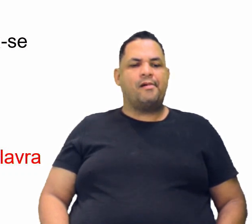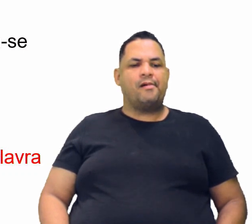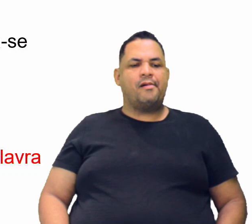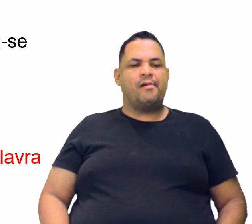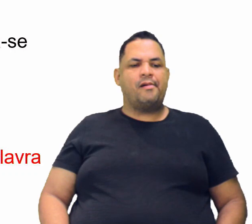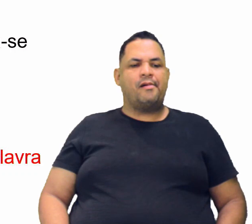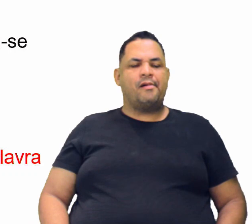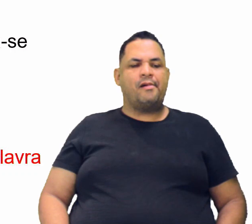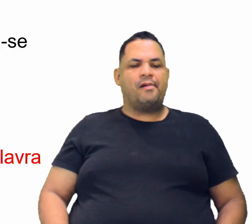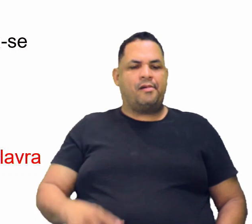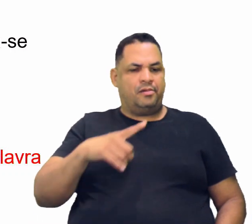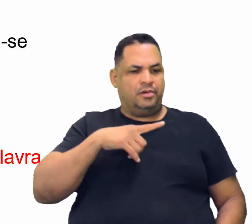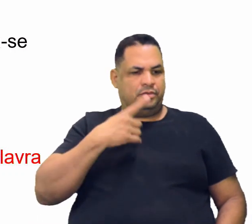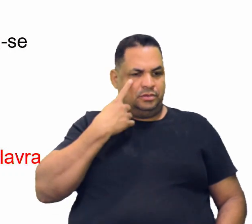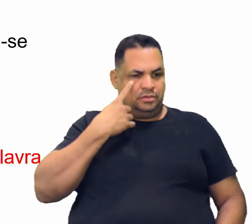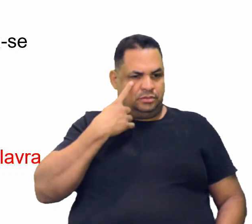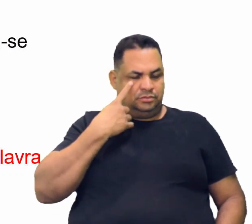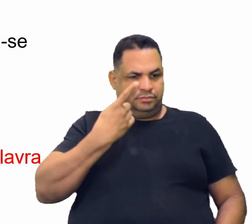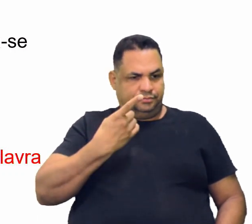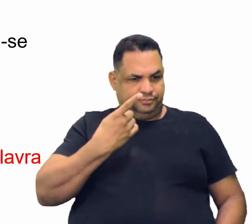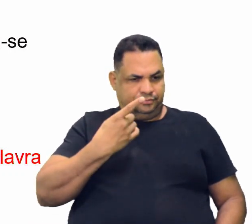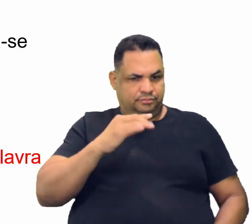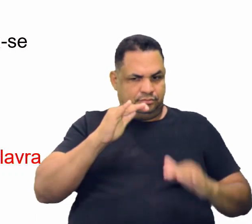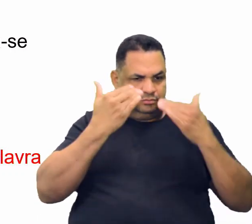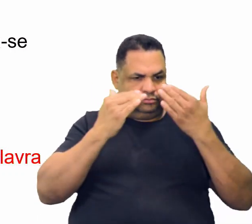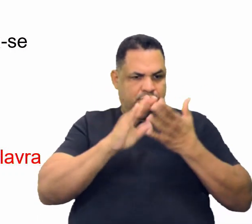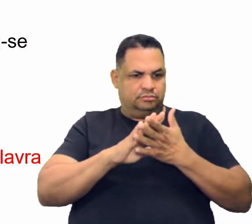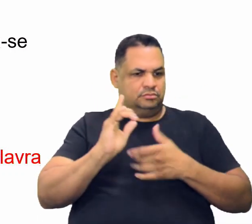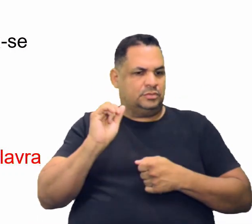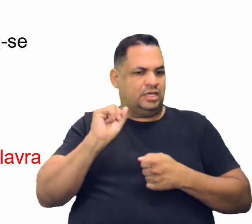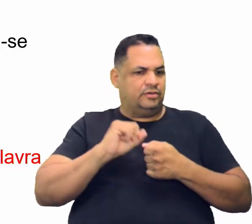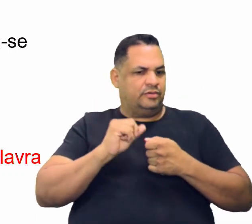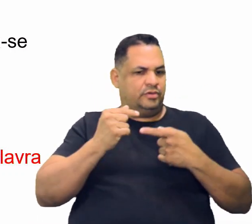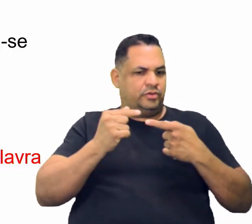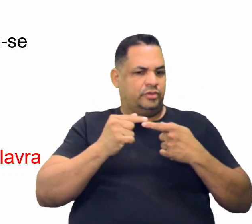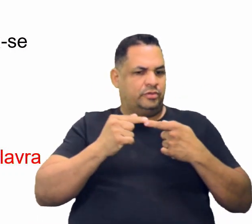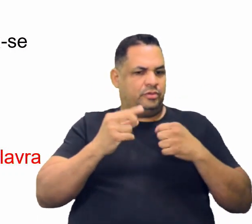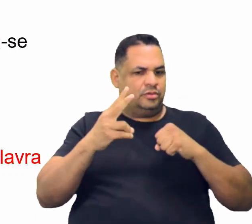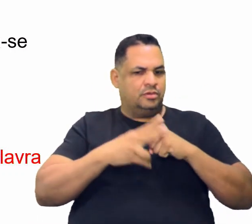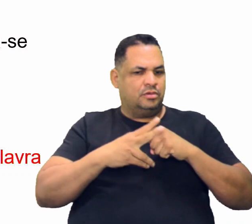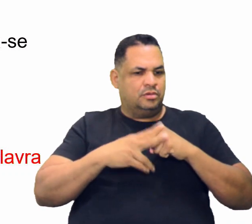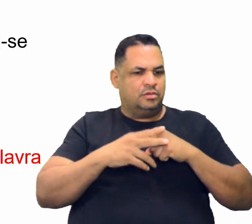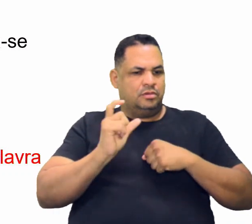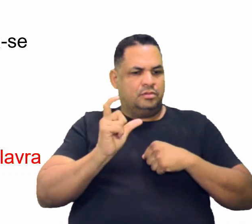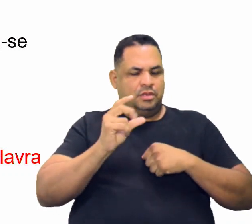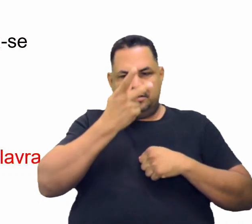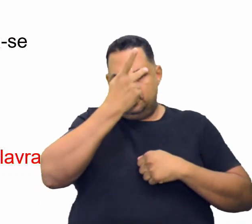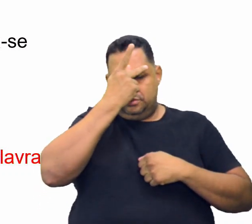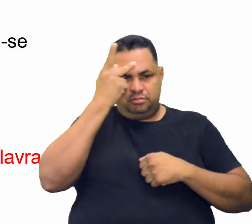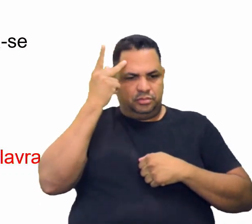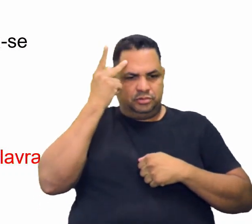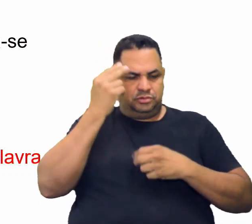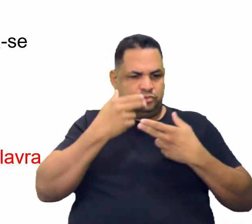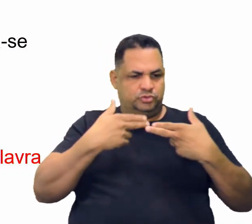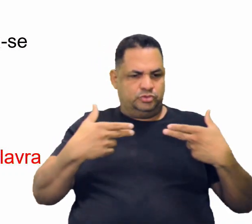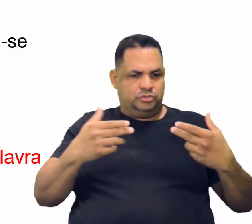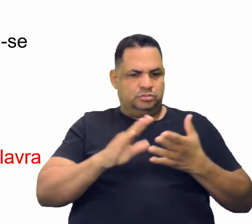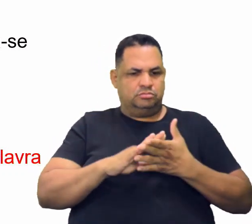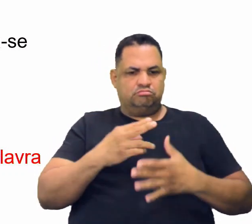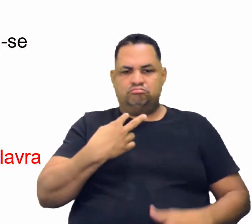Aqui tá dizendo, tem uma observação aqui para você, ó. Não foi feita a concordância do verbo haver com a palavra pessoas. Não